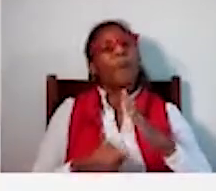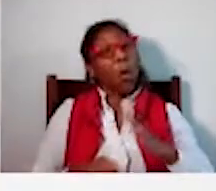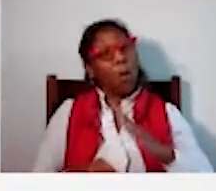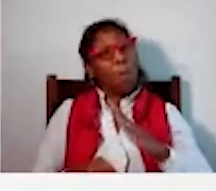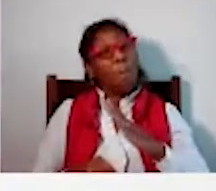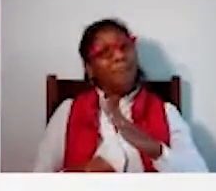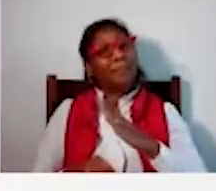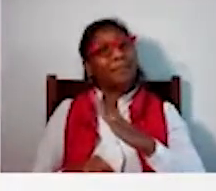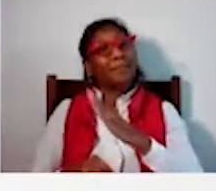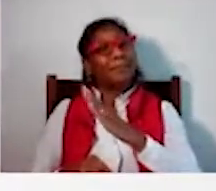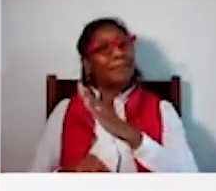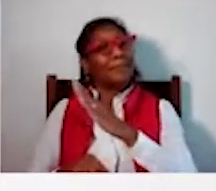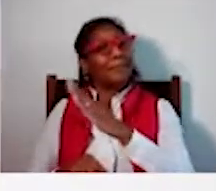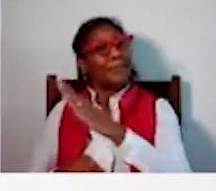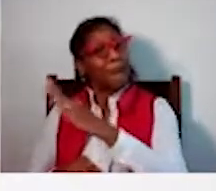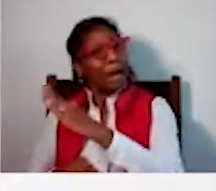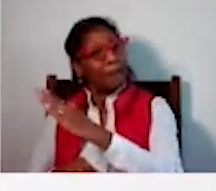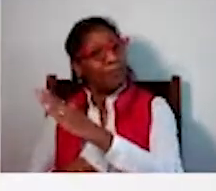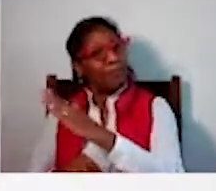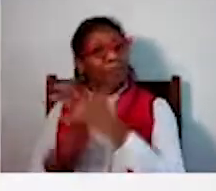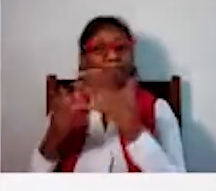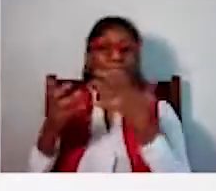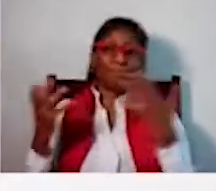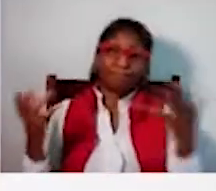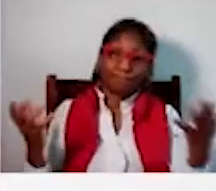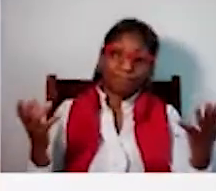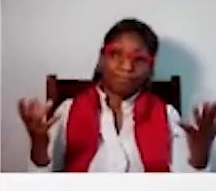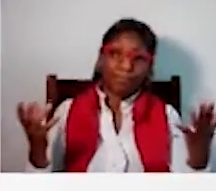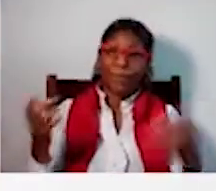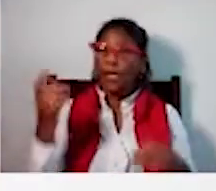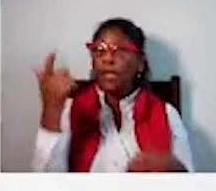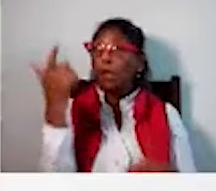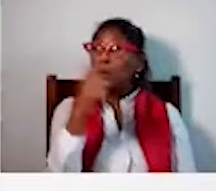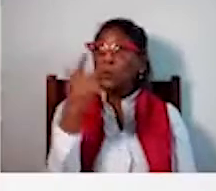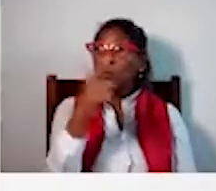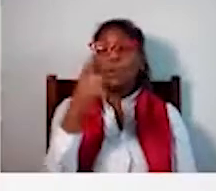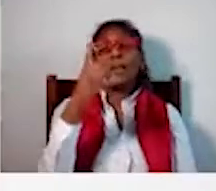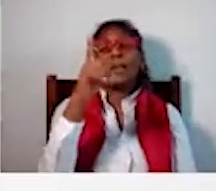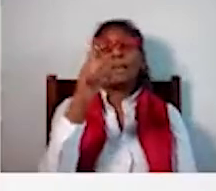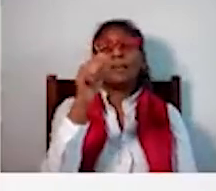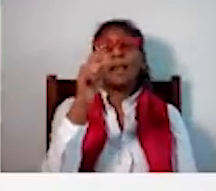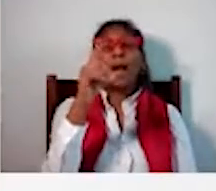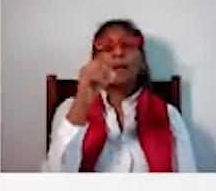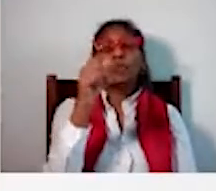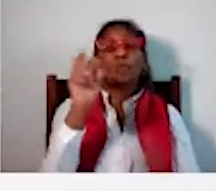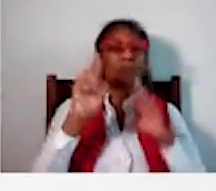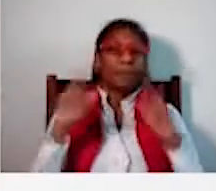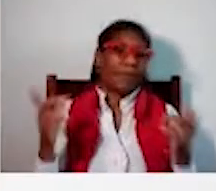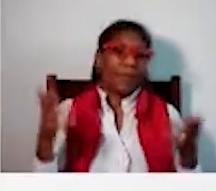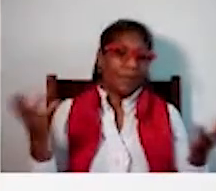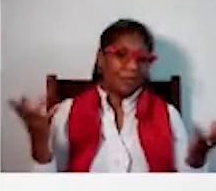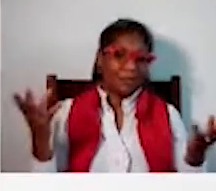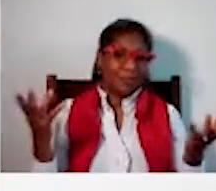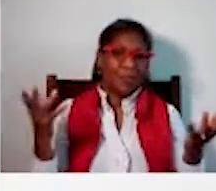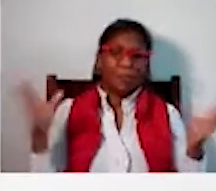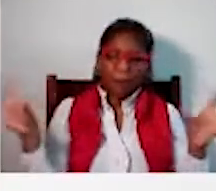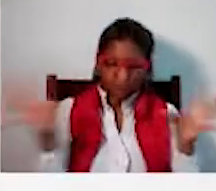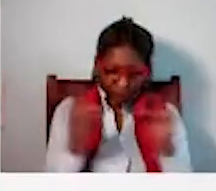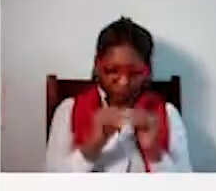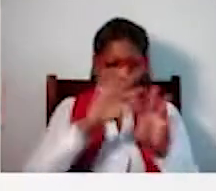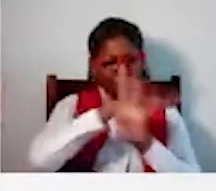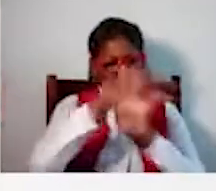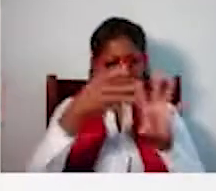Então, não foram possíveis, não houve dados que tenham sido trazidos suficientes para que se